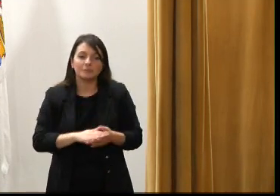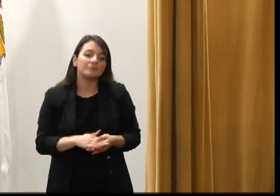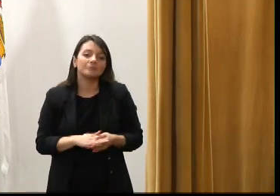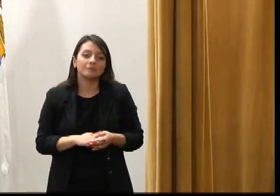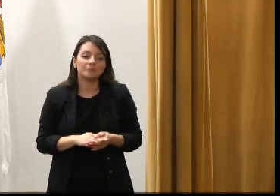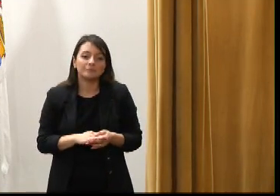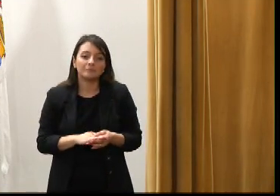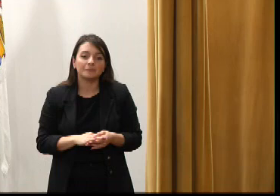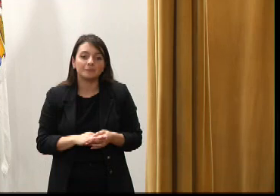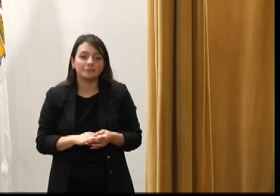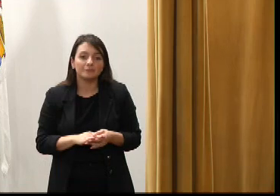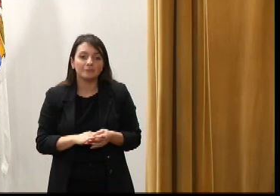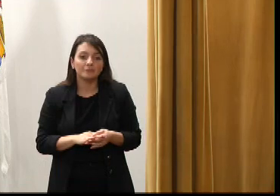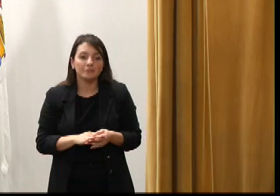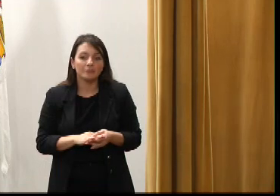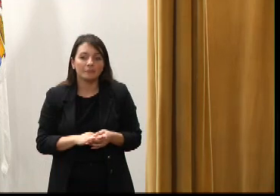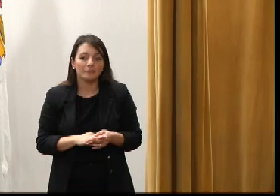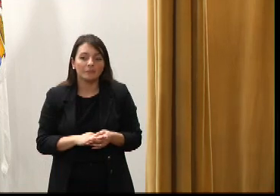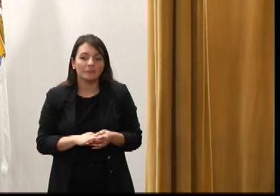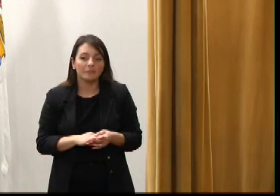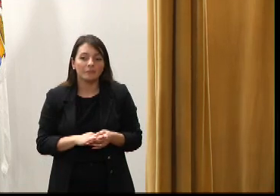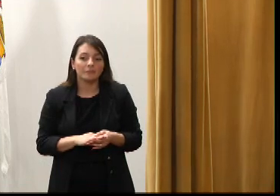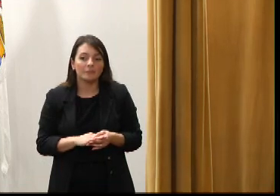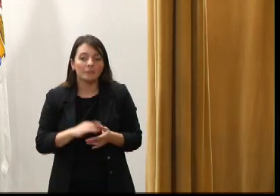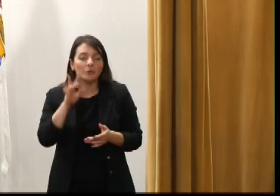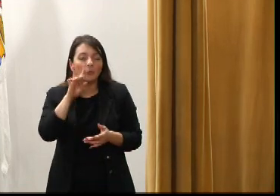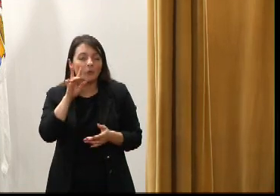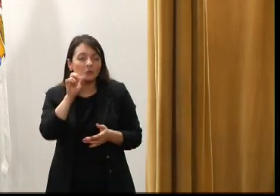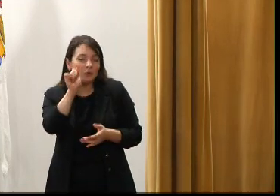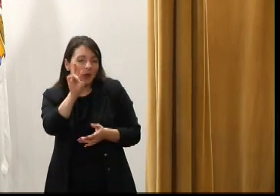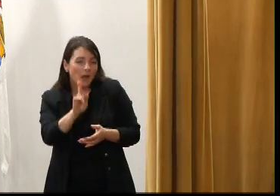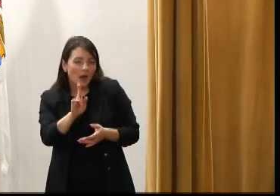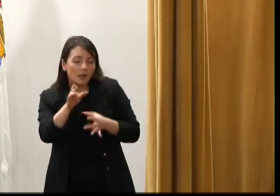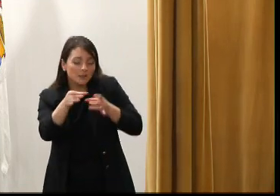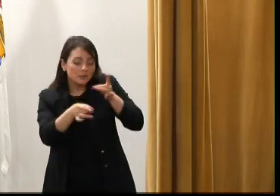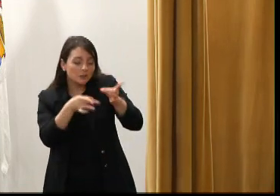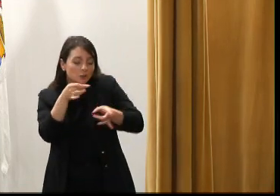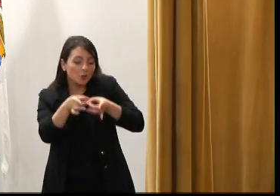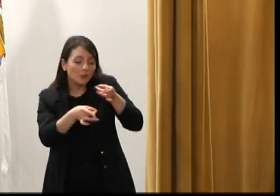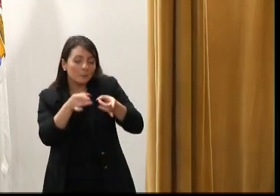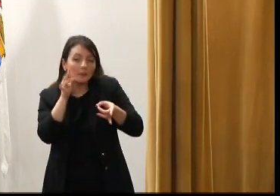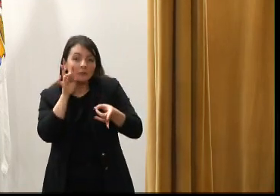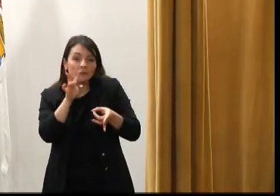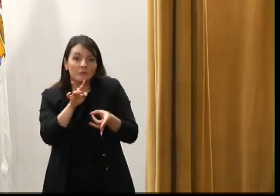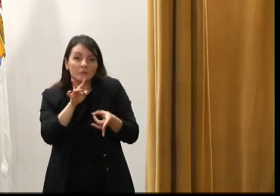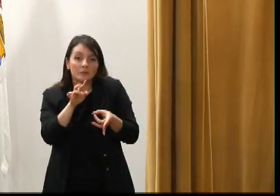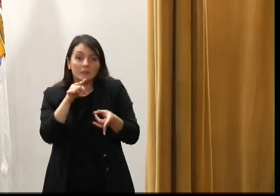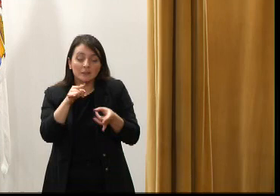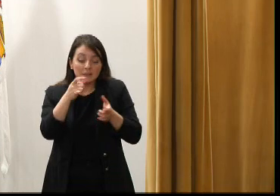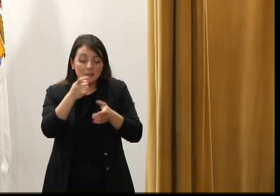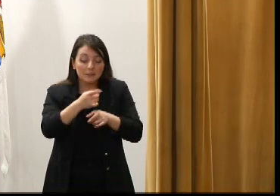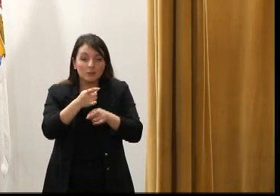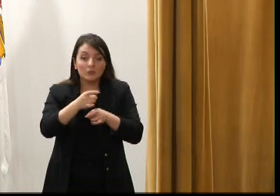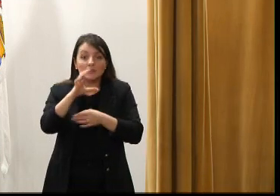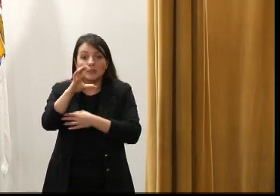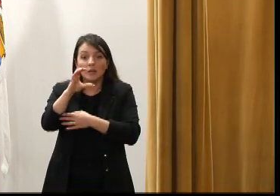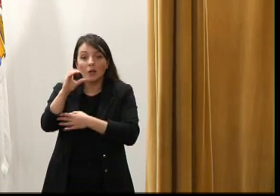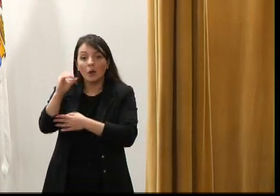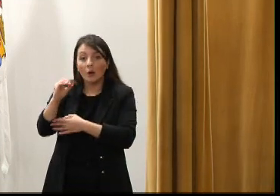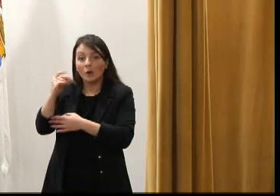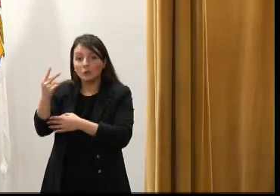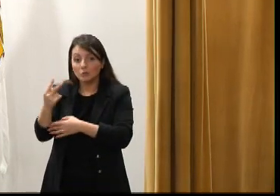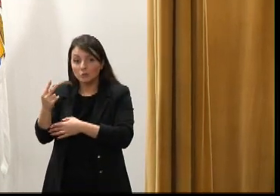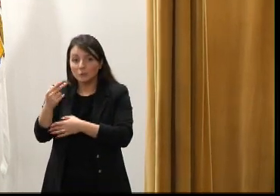olhando essas bolinhas aqui de ar acumulada, a gente consegue ver a concentração de CO2